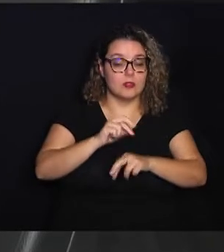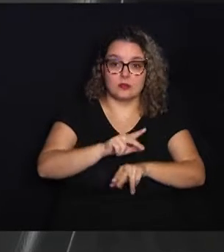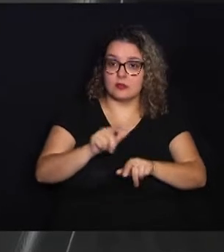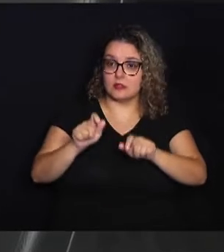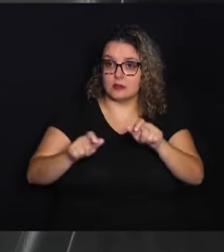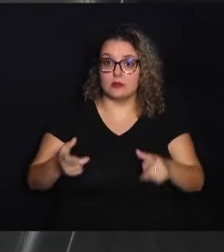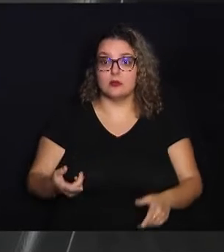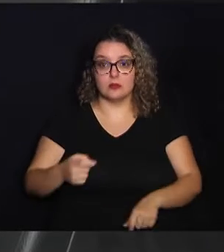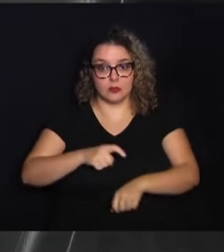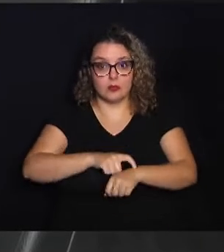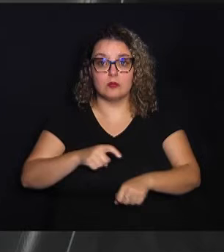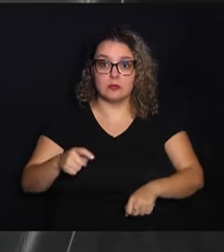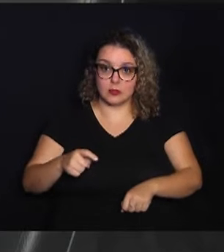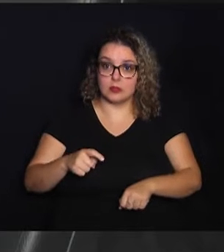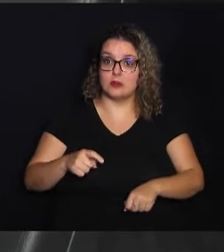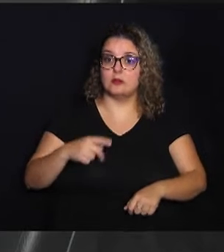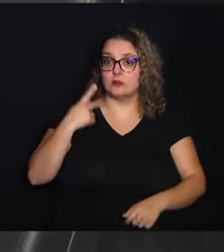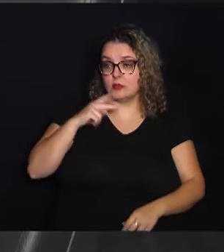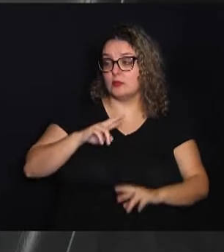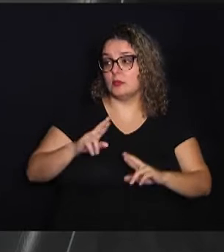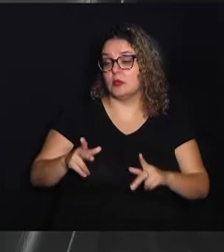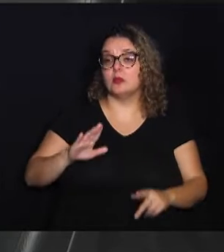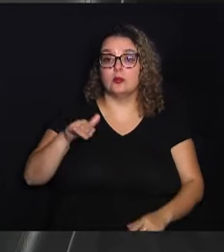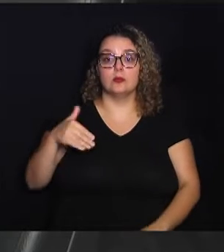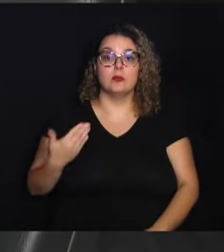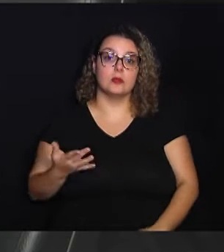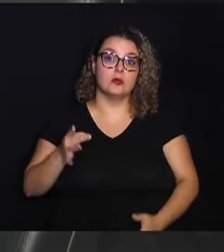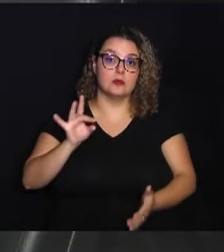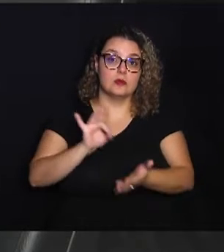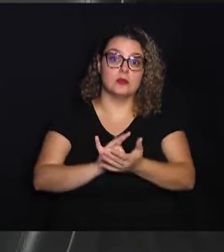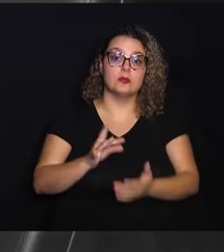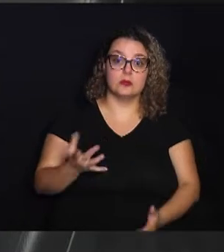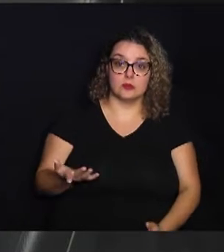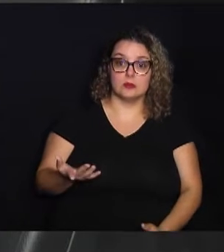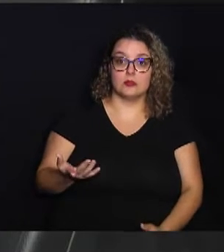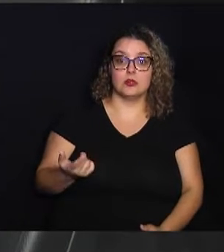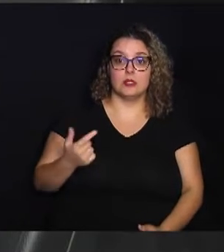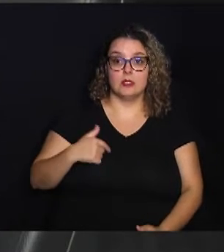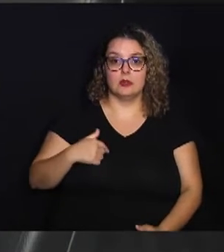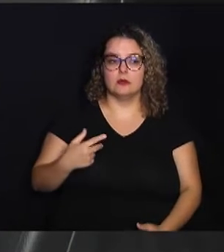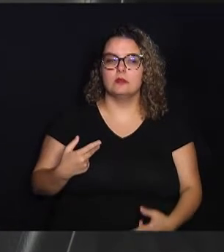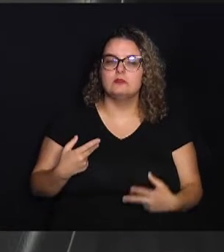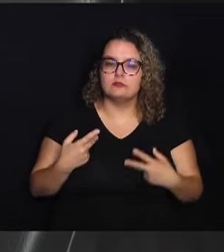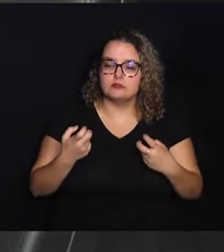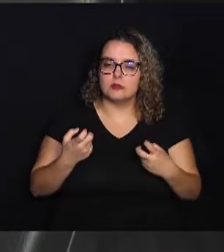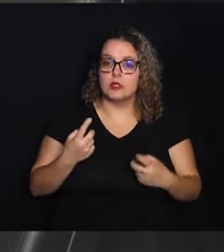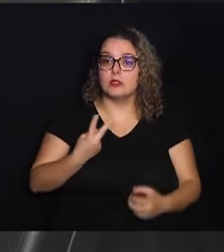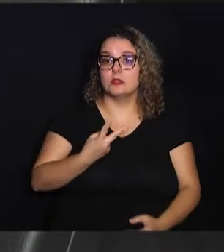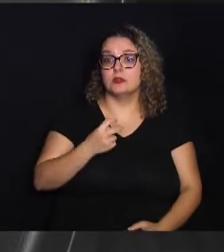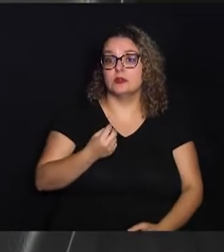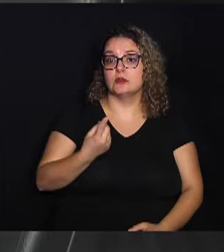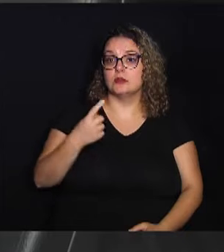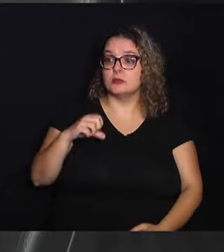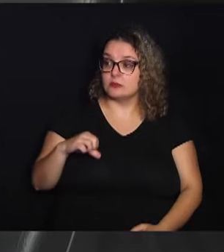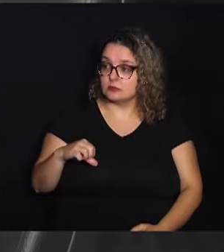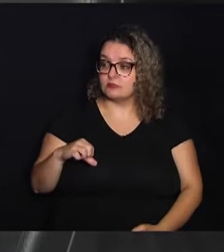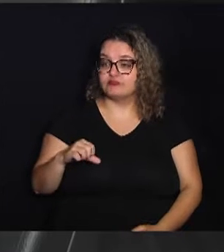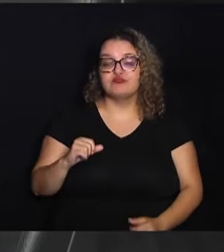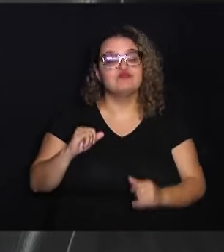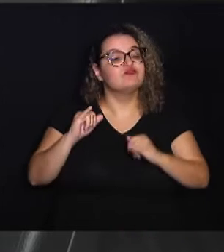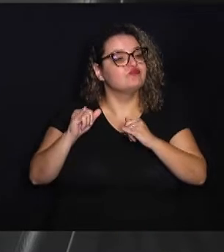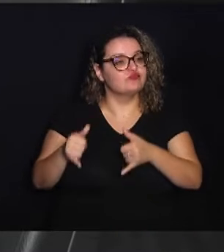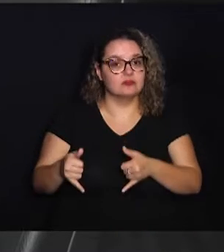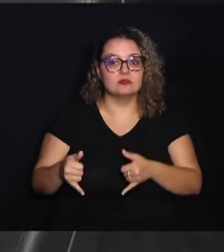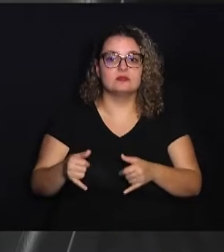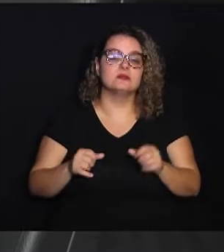o momento político também era diferente. Quando, na verdade, eu me dei conta, em 2019 eu estava desanimado.